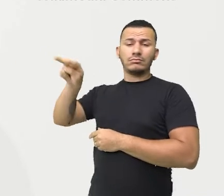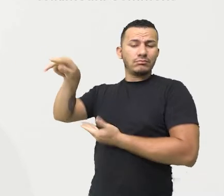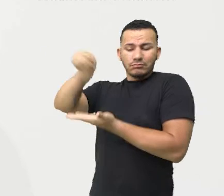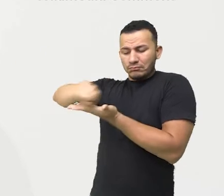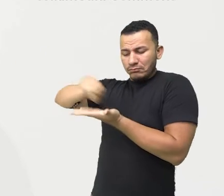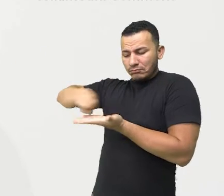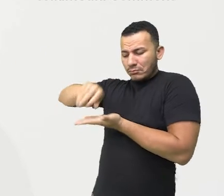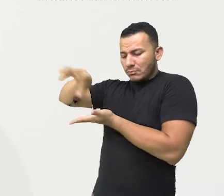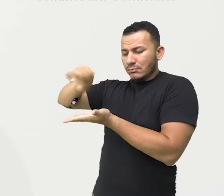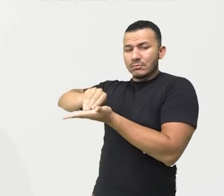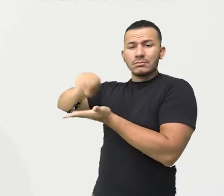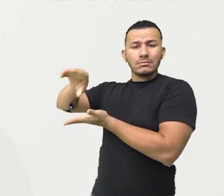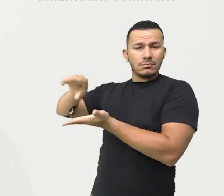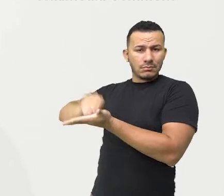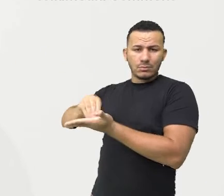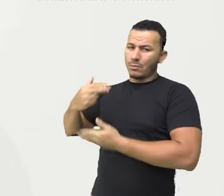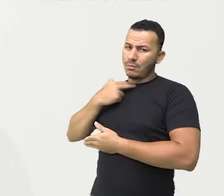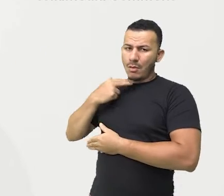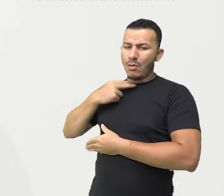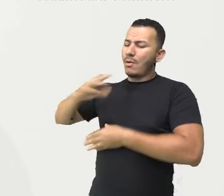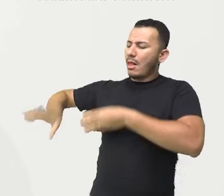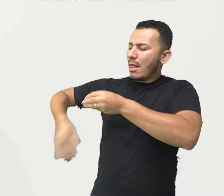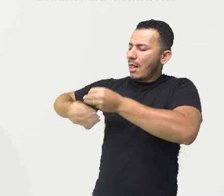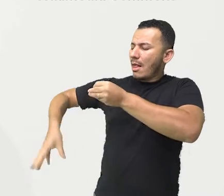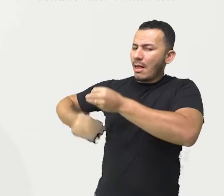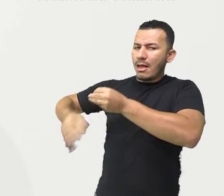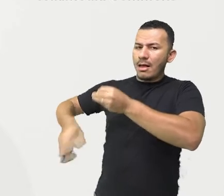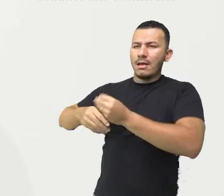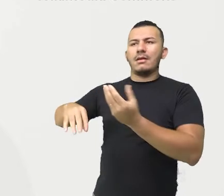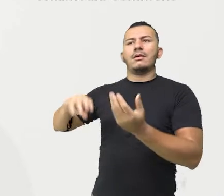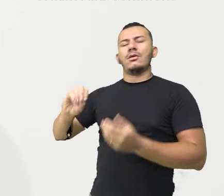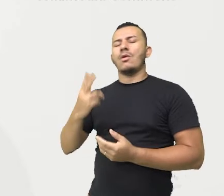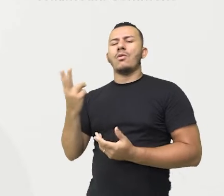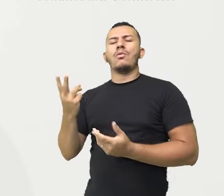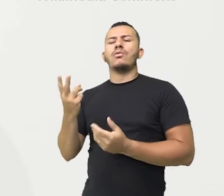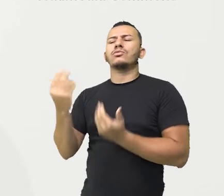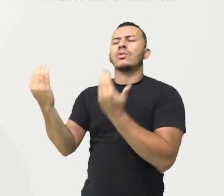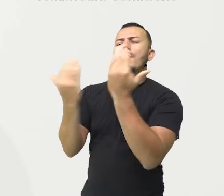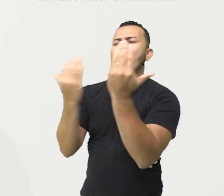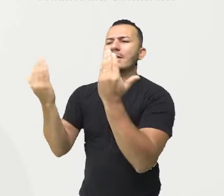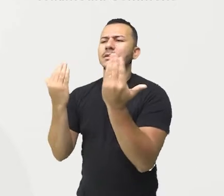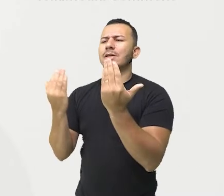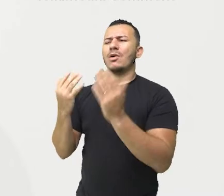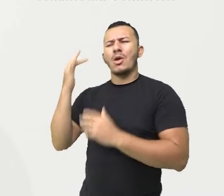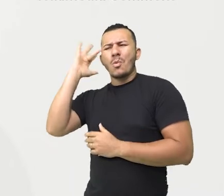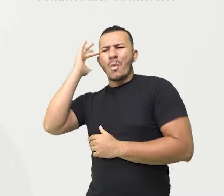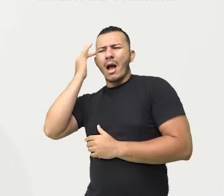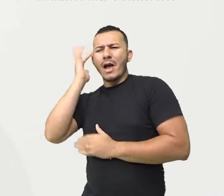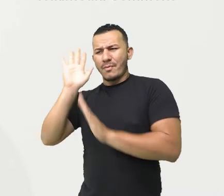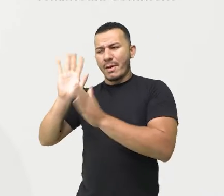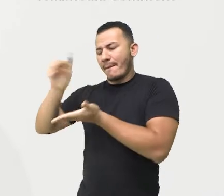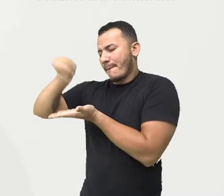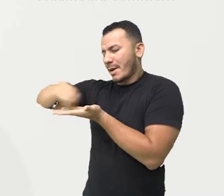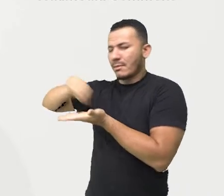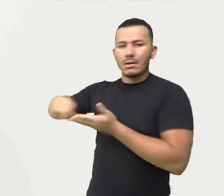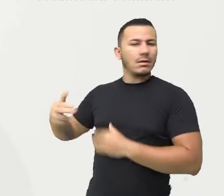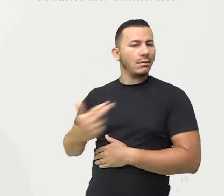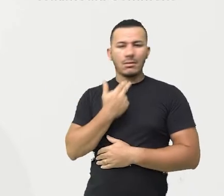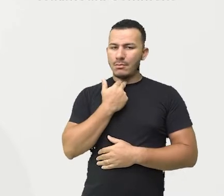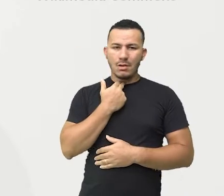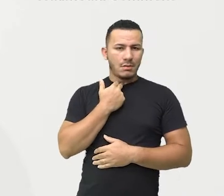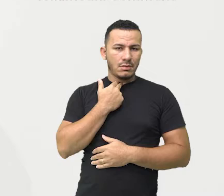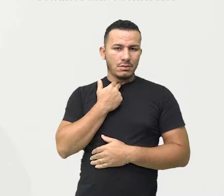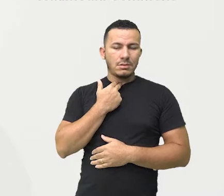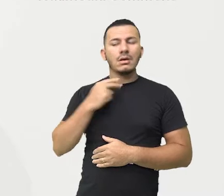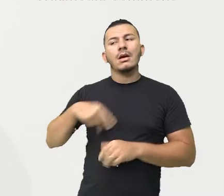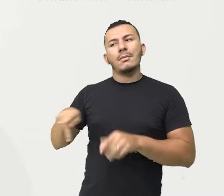vendo. Ele não pode dizer algo que ele pensou a respeito do que ele está vendo, porque é